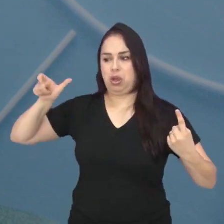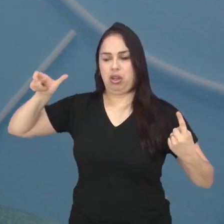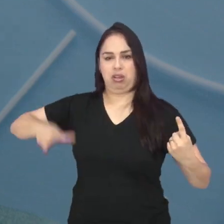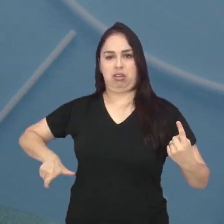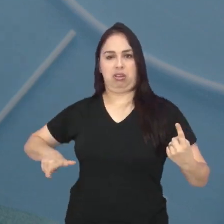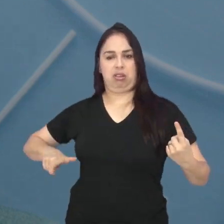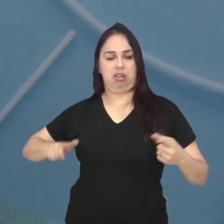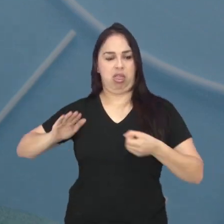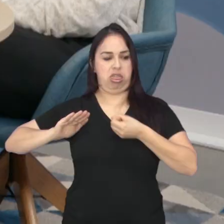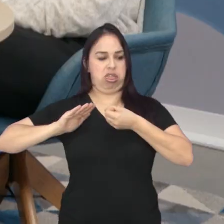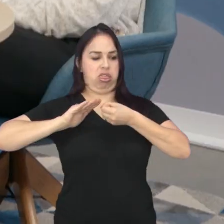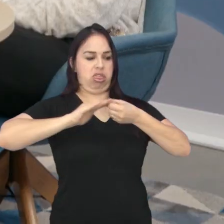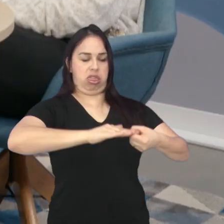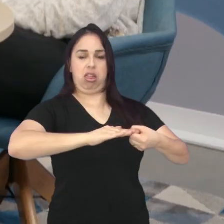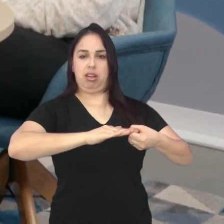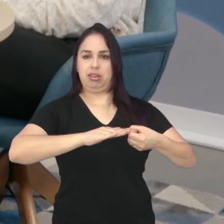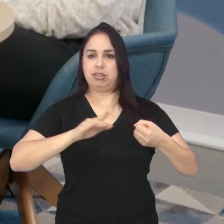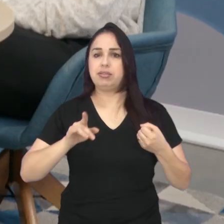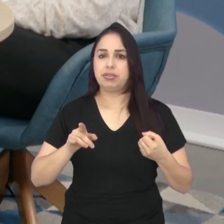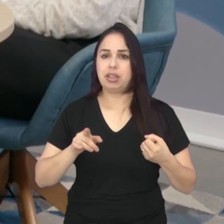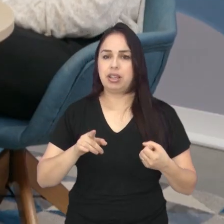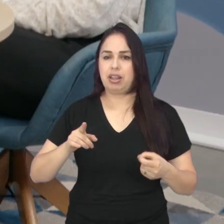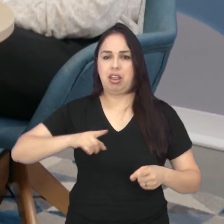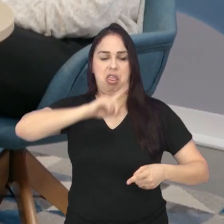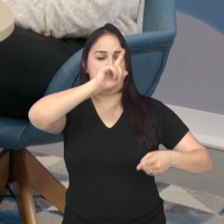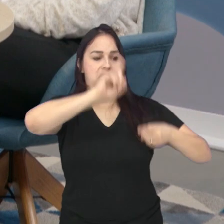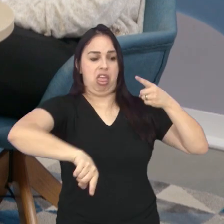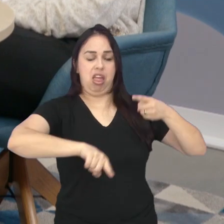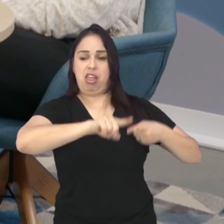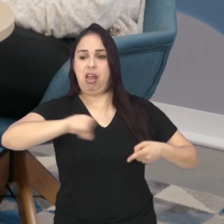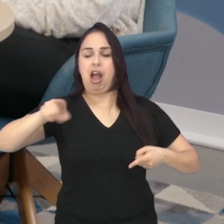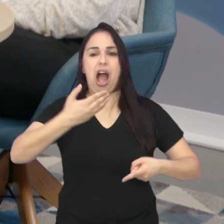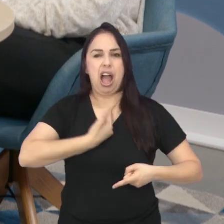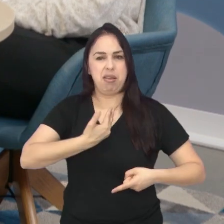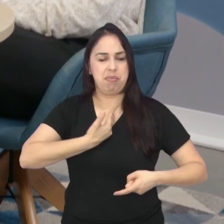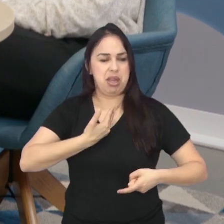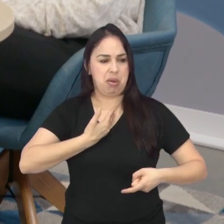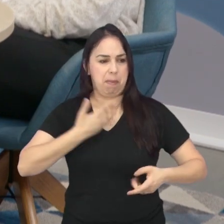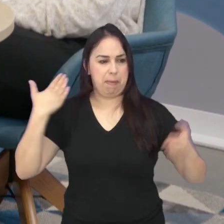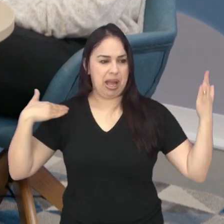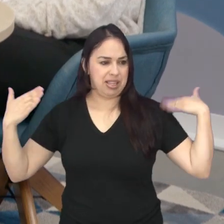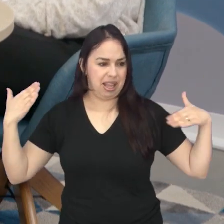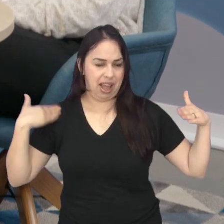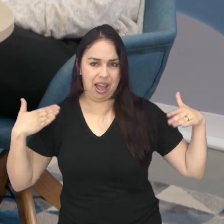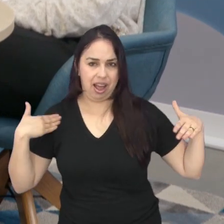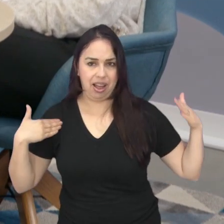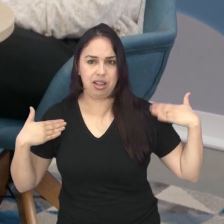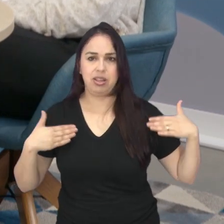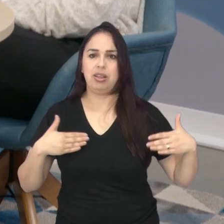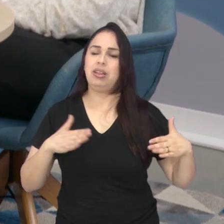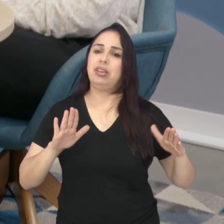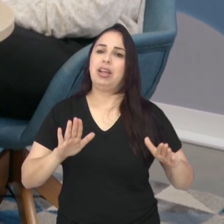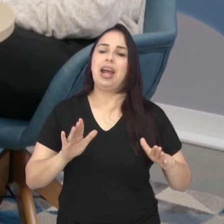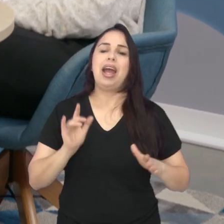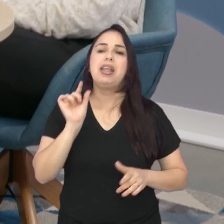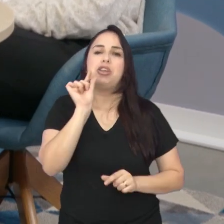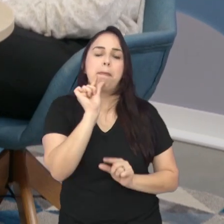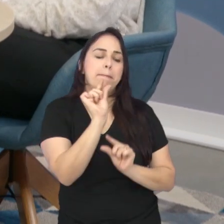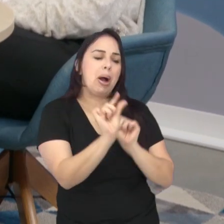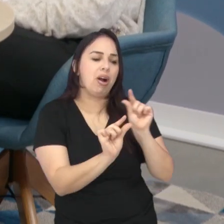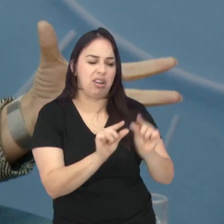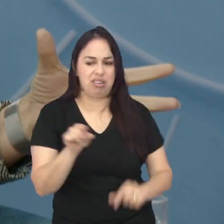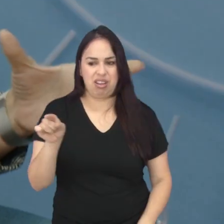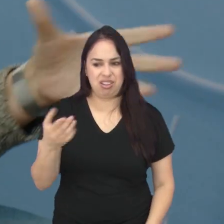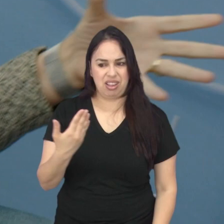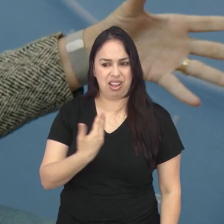isso. Vai isolando, né? E não é uma proibição, você está proibida de sair com suas amigas, não é isso, não é isso que acontece, né? É sutil. Então, você vai